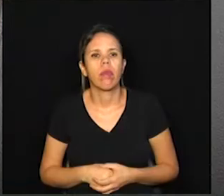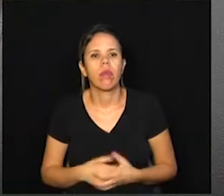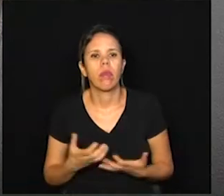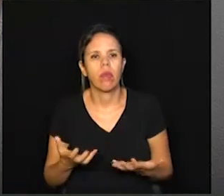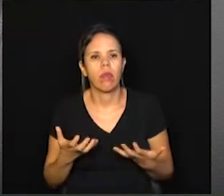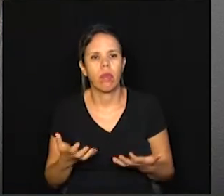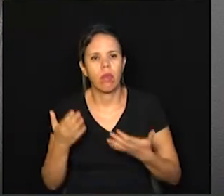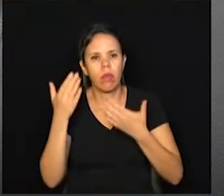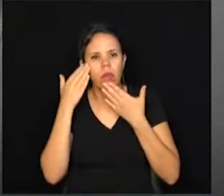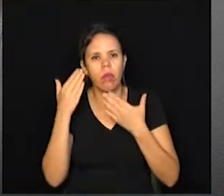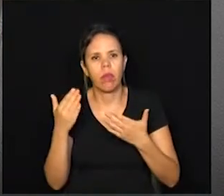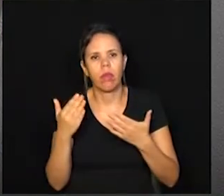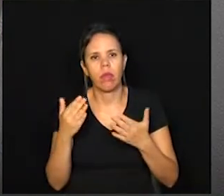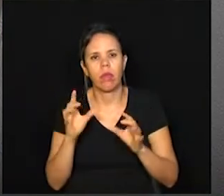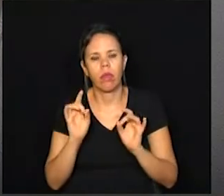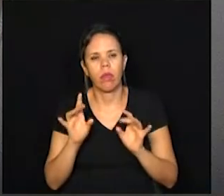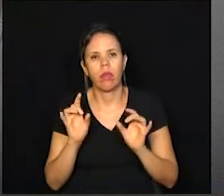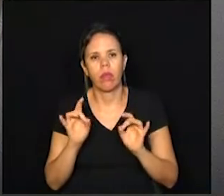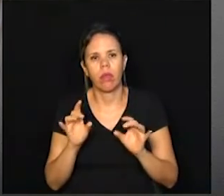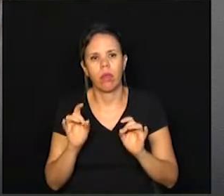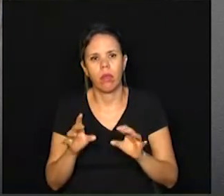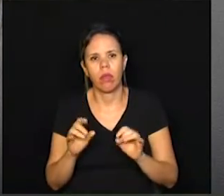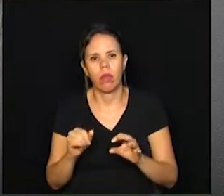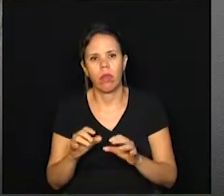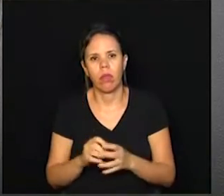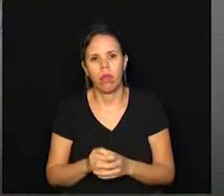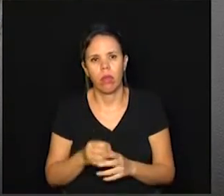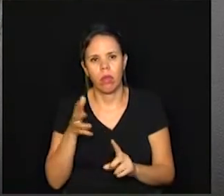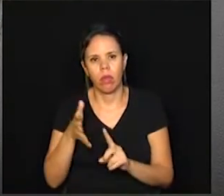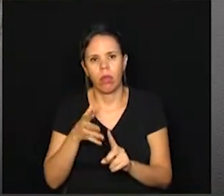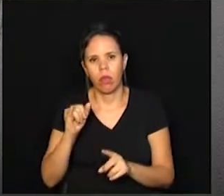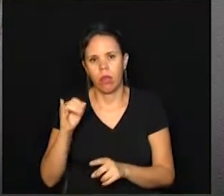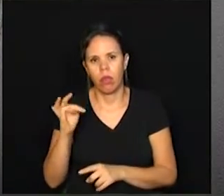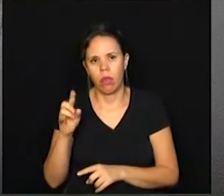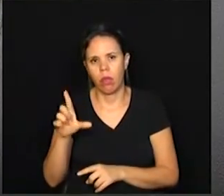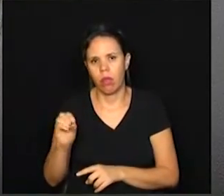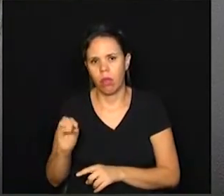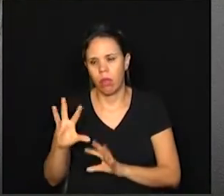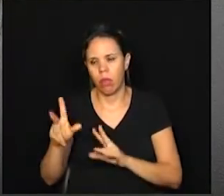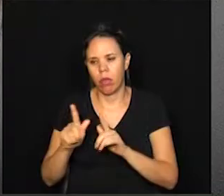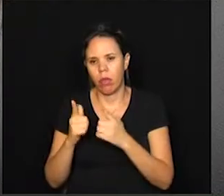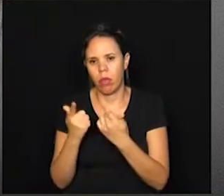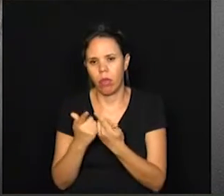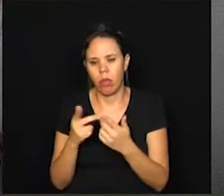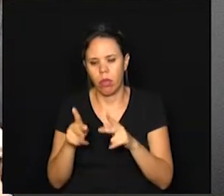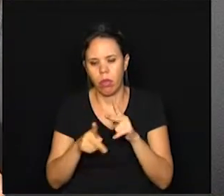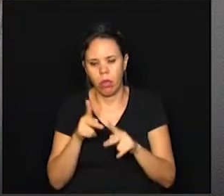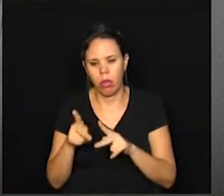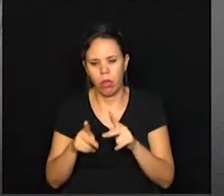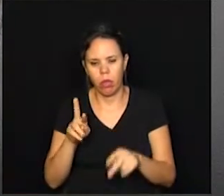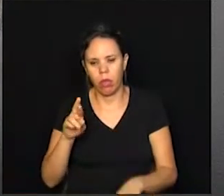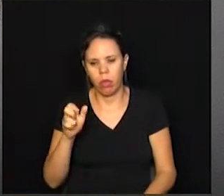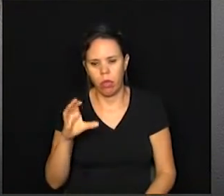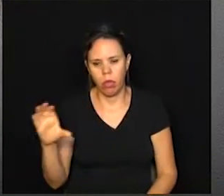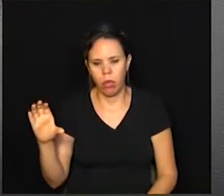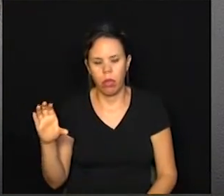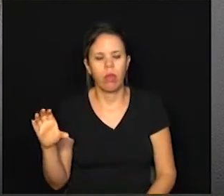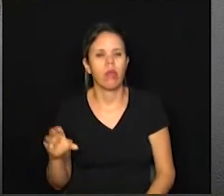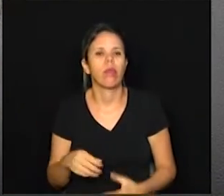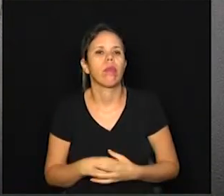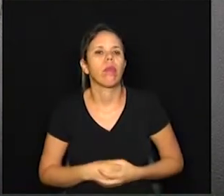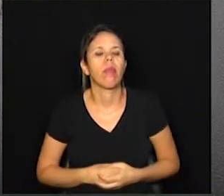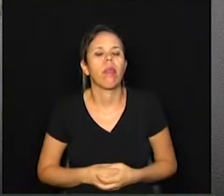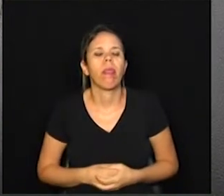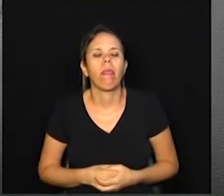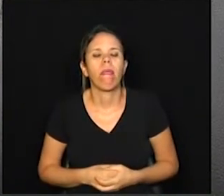antemão, agradecer especialmente o senhor Ítalo e todo o grupo, toda a RAC, né, o grupo da